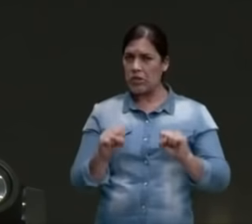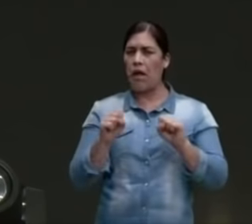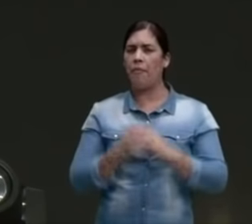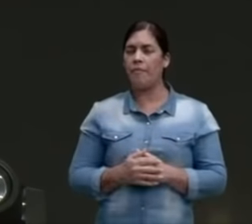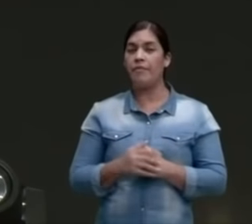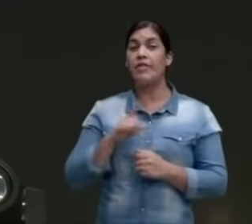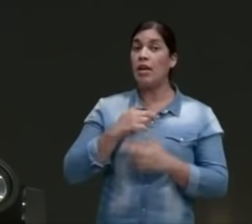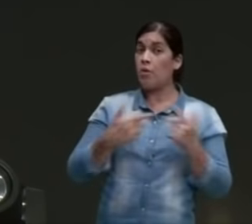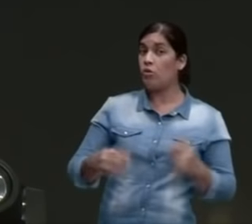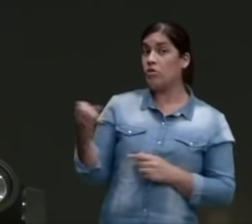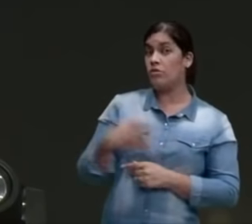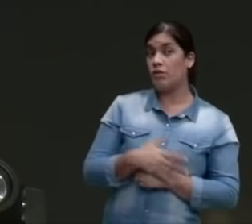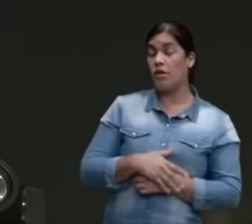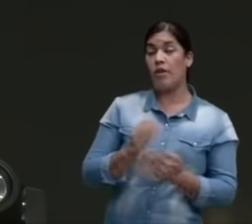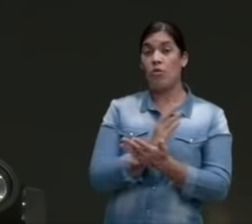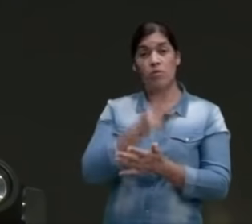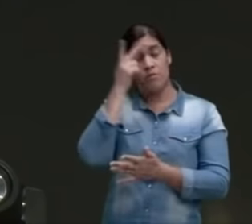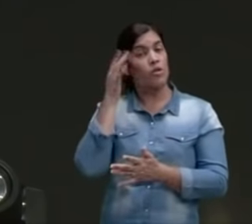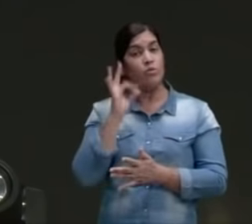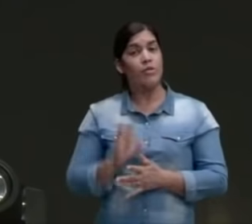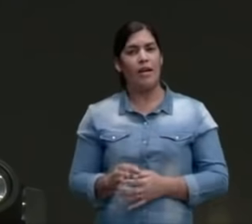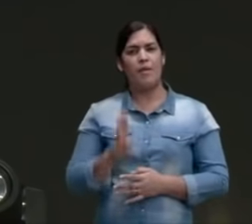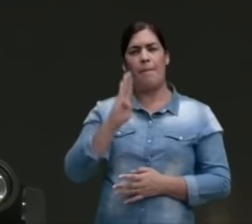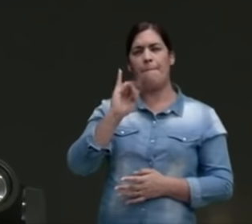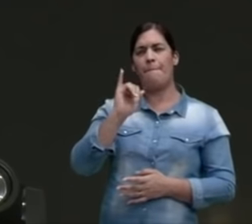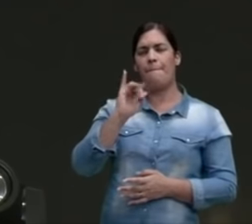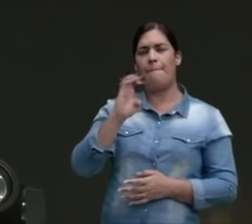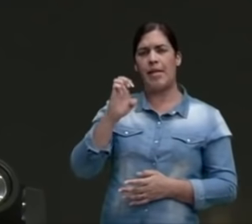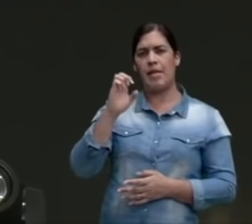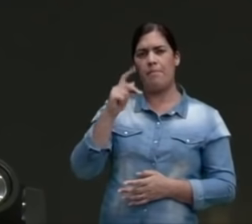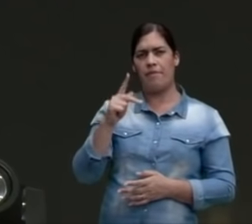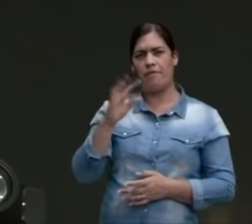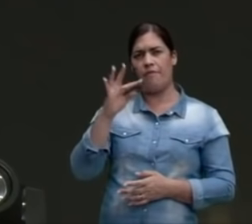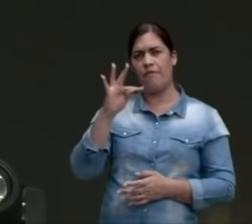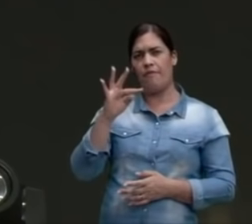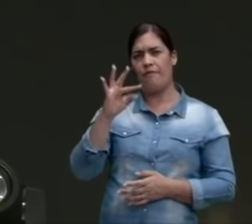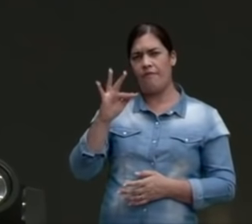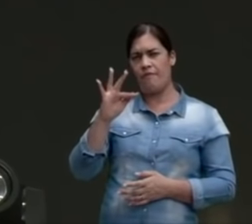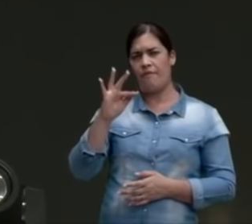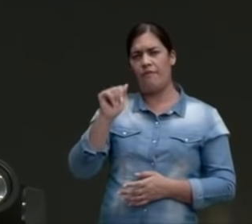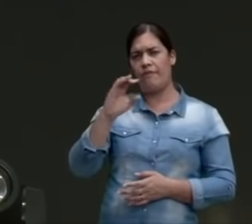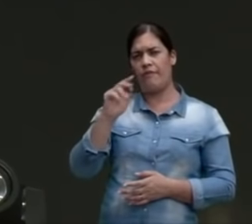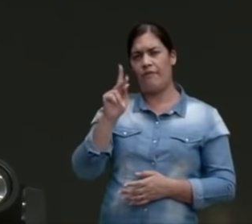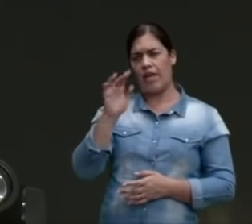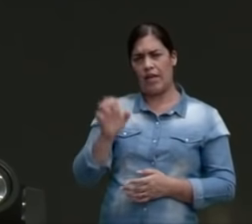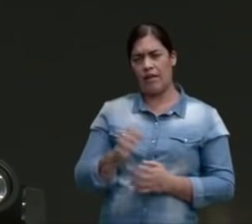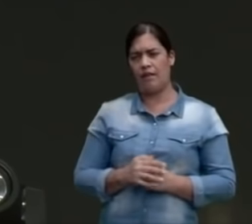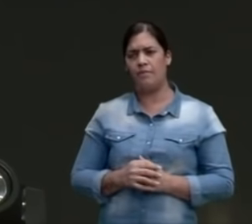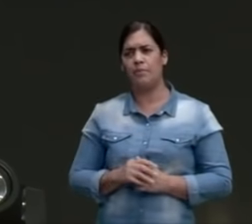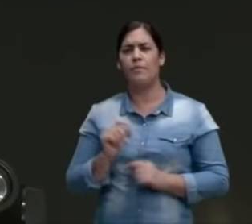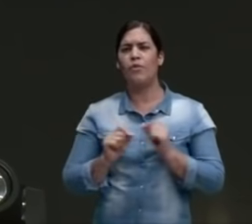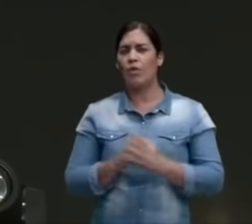gente ainda nem sabe que existe, que é o chamado deepfake. Ele pega, por exemplo, uma pessoa, ele pega